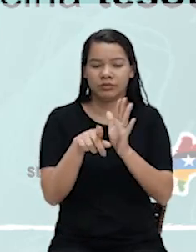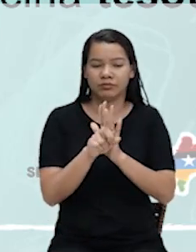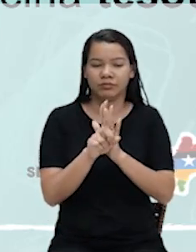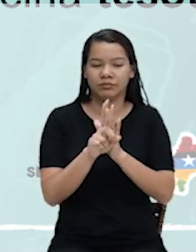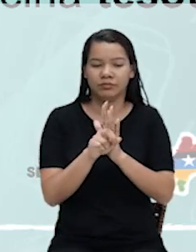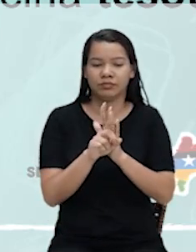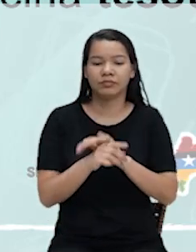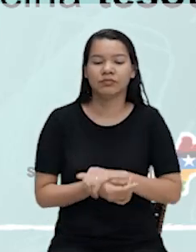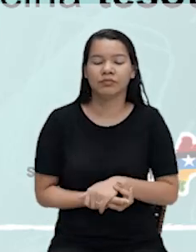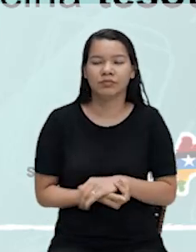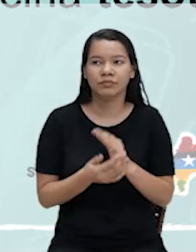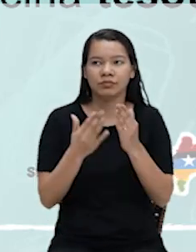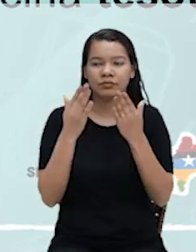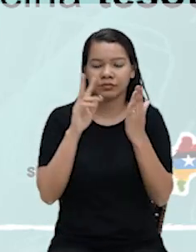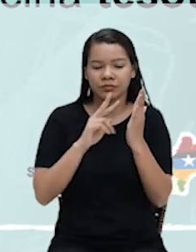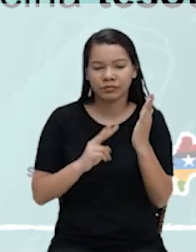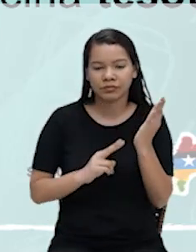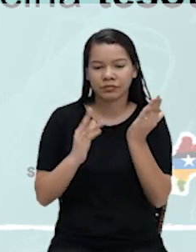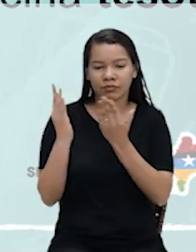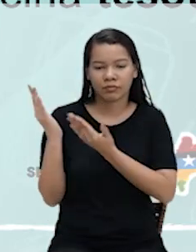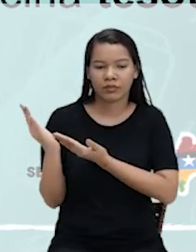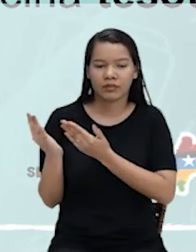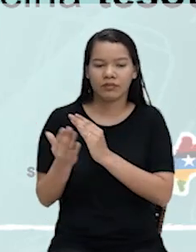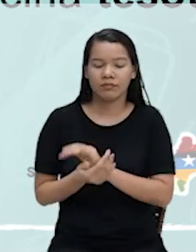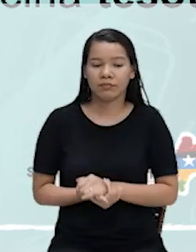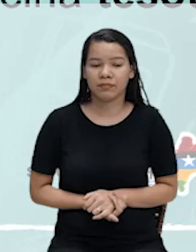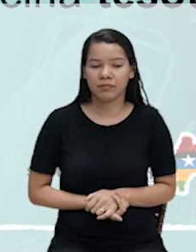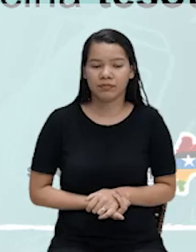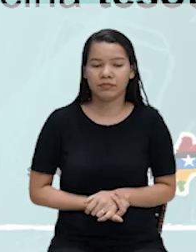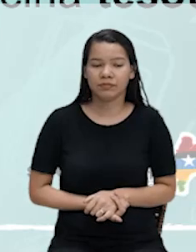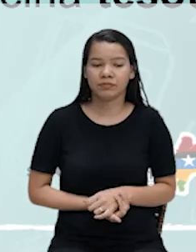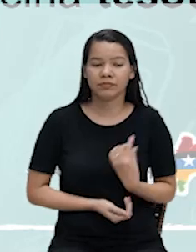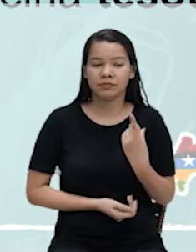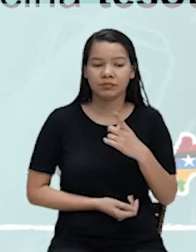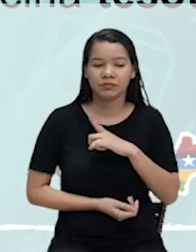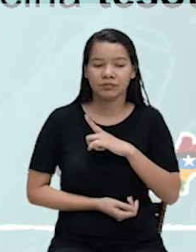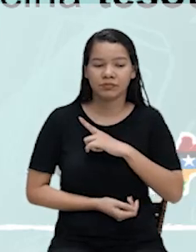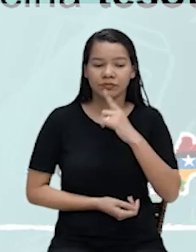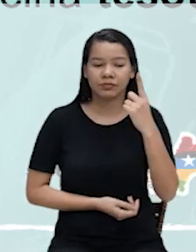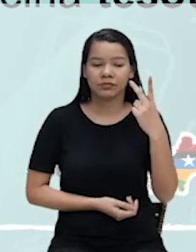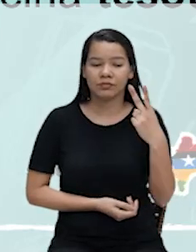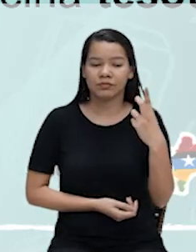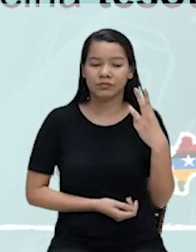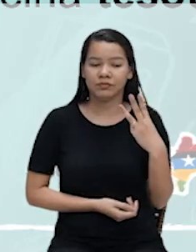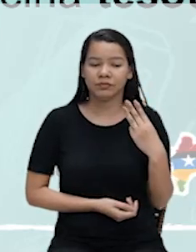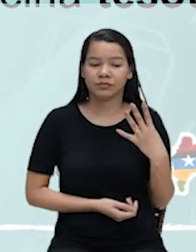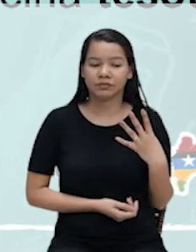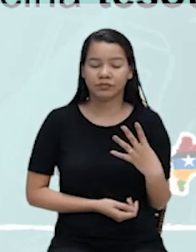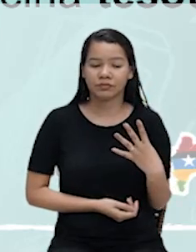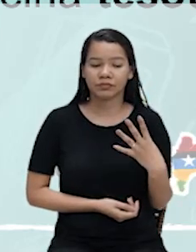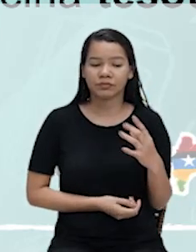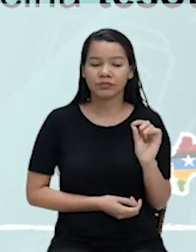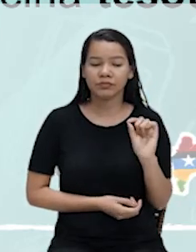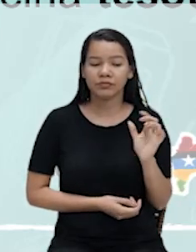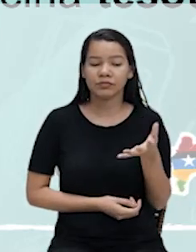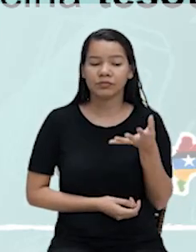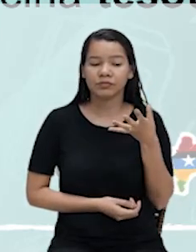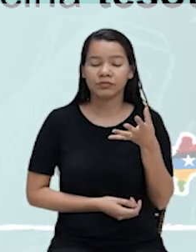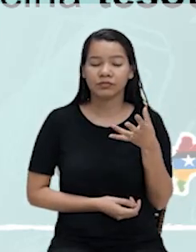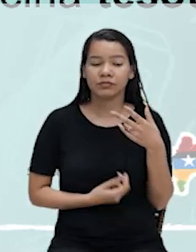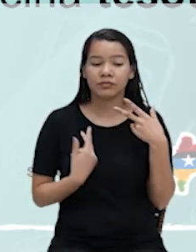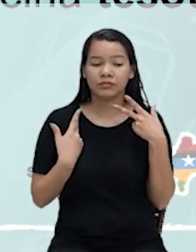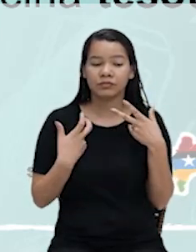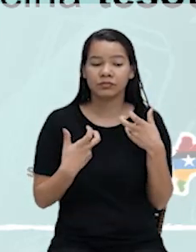está ocorrendo transformação química? Então aqui nós temos, olha só, 1, 2, 3 e 4. Ele quer que a gente